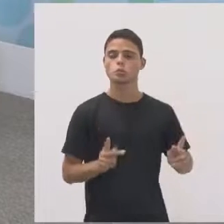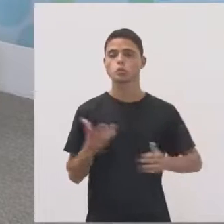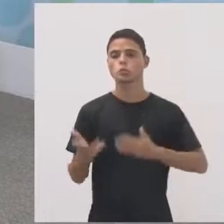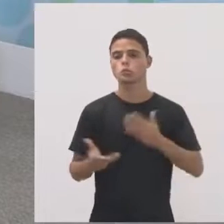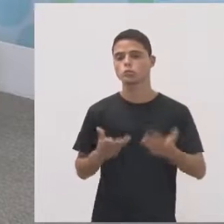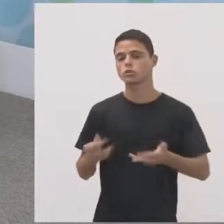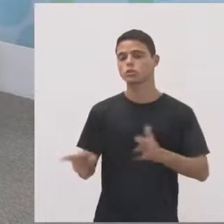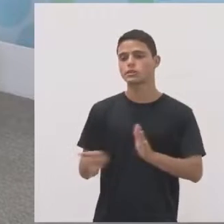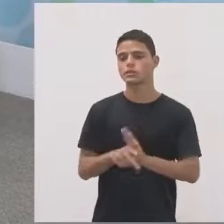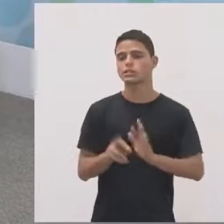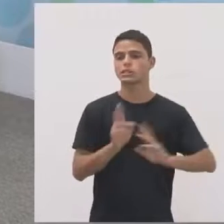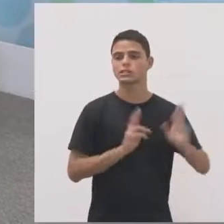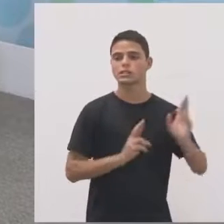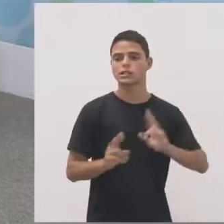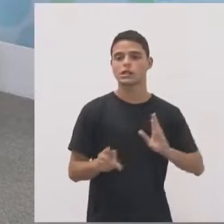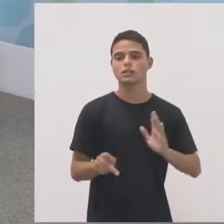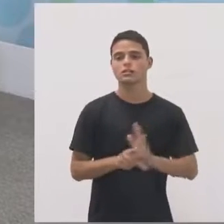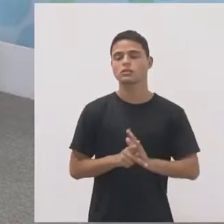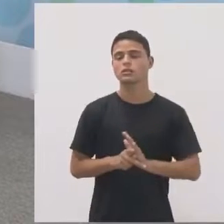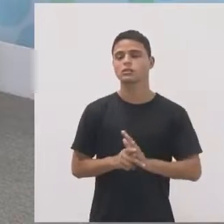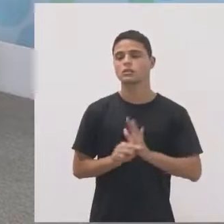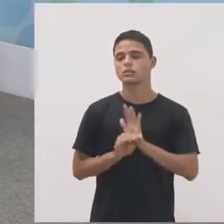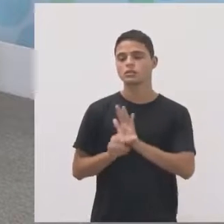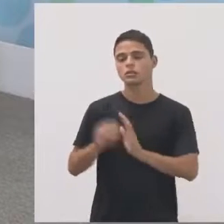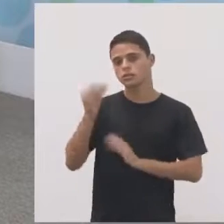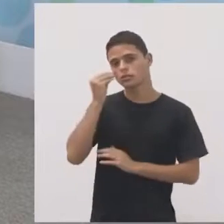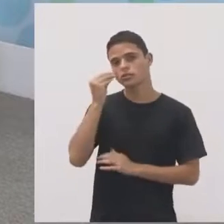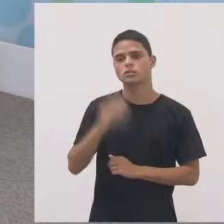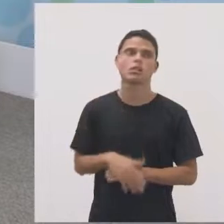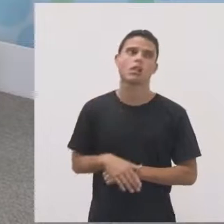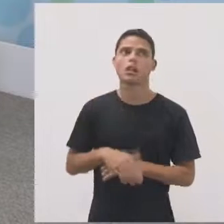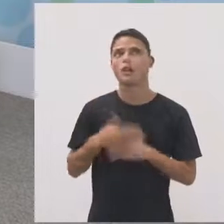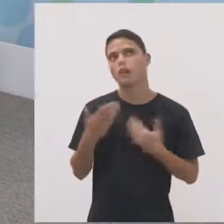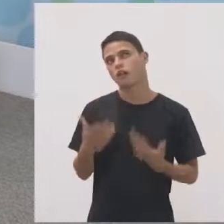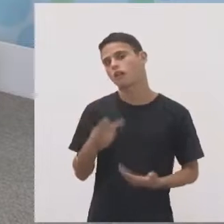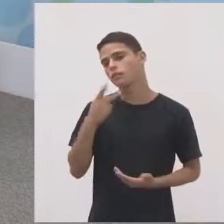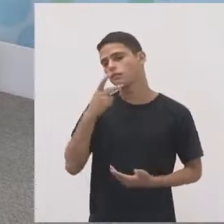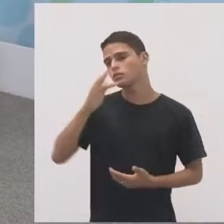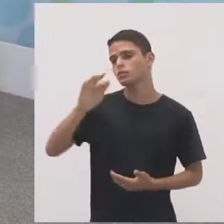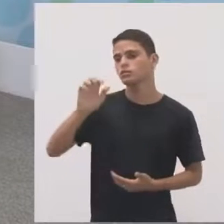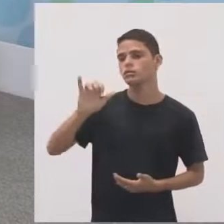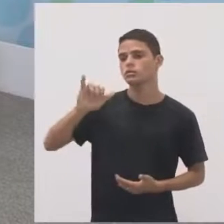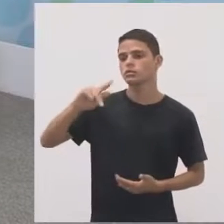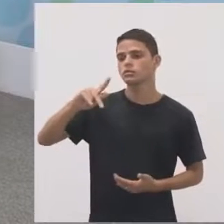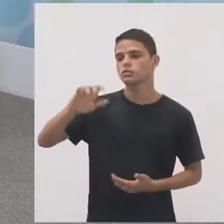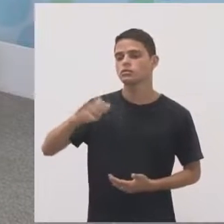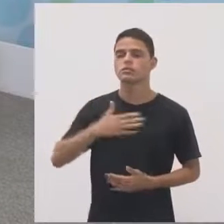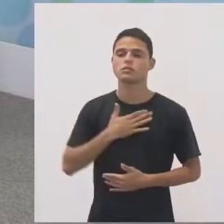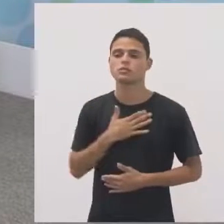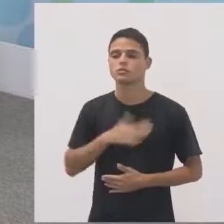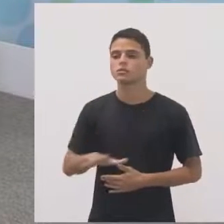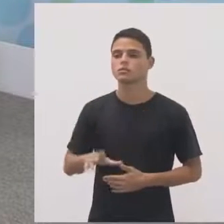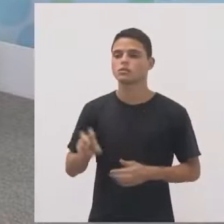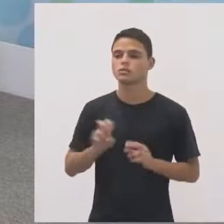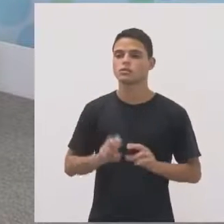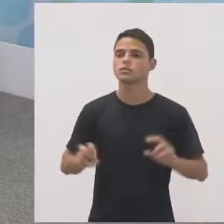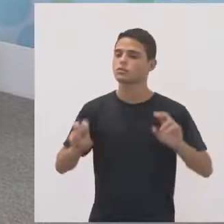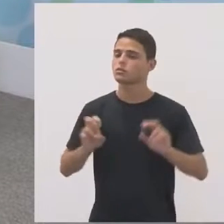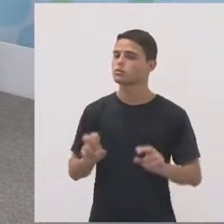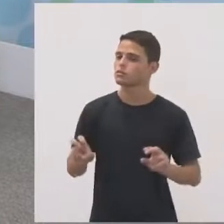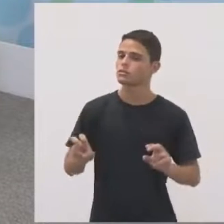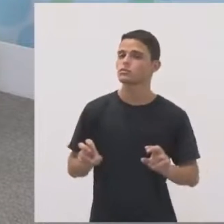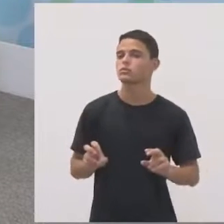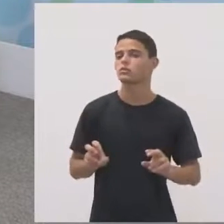da secretaria com o servidor. Então, não adianta vocês falarem assim, Felipe, eu não gostei desse computador. Não foi o Felipe que comprou,